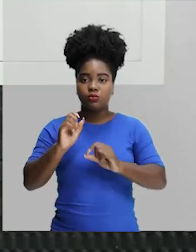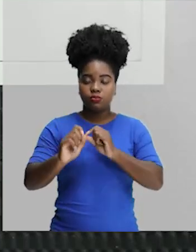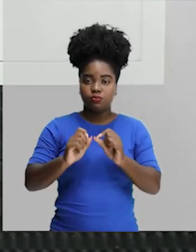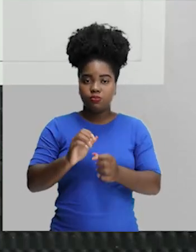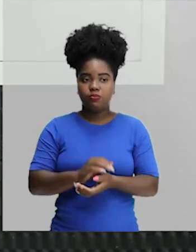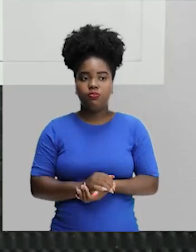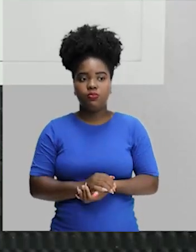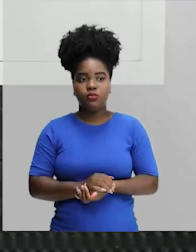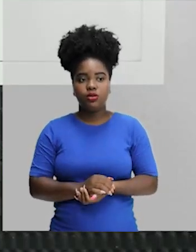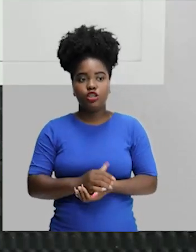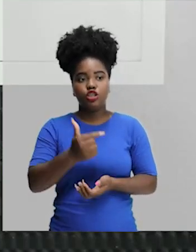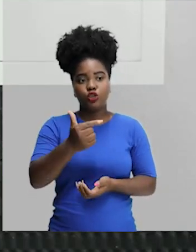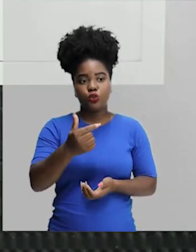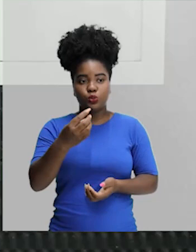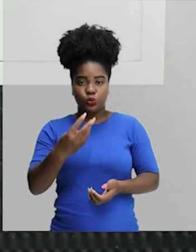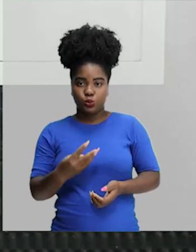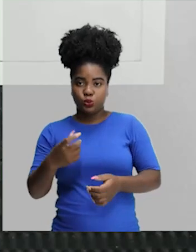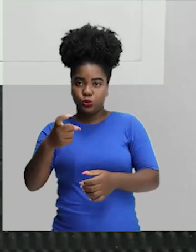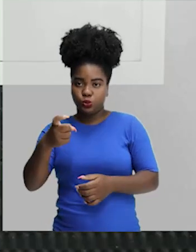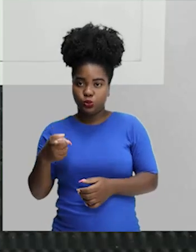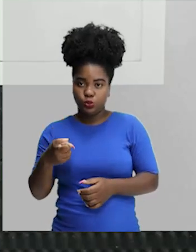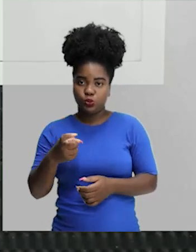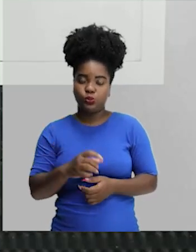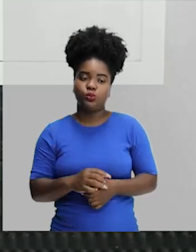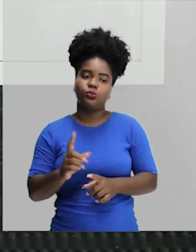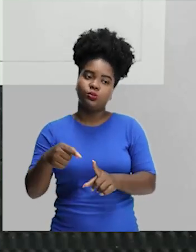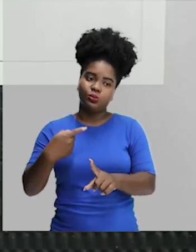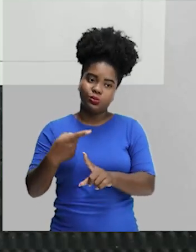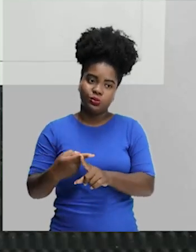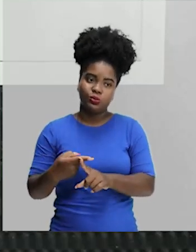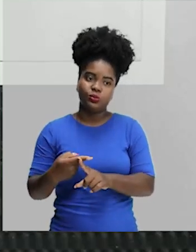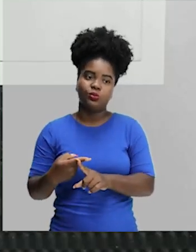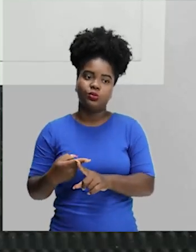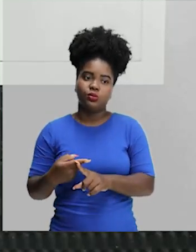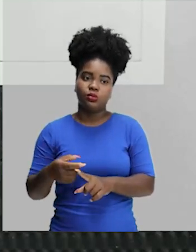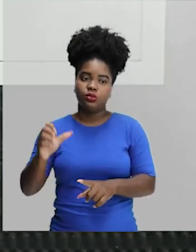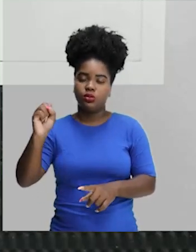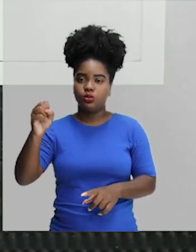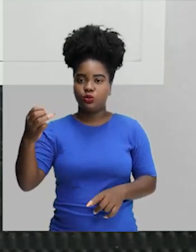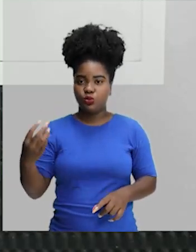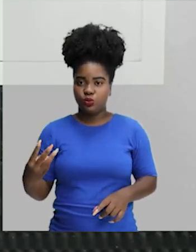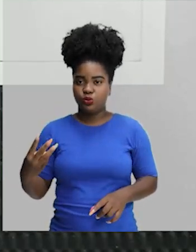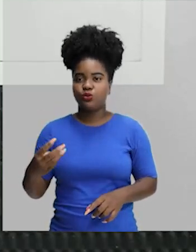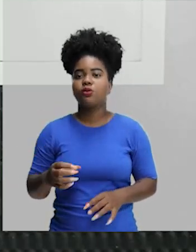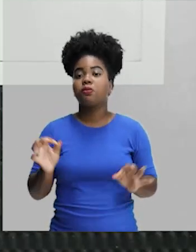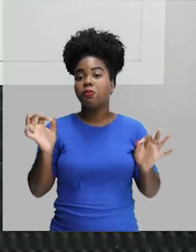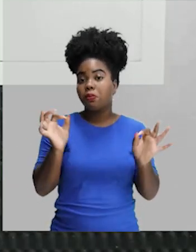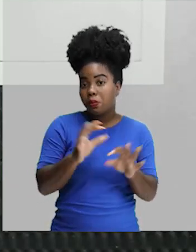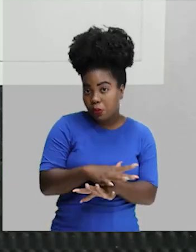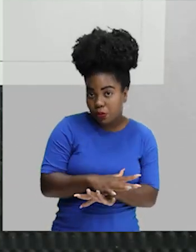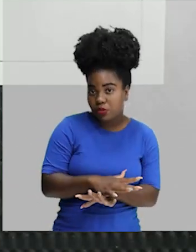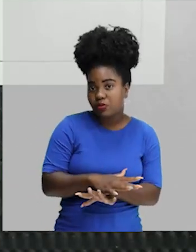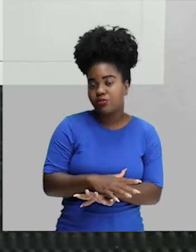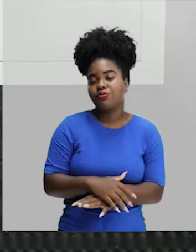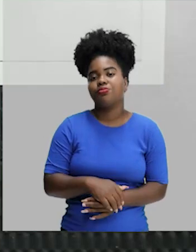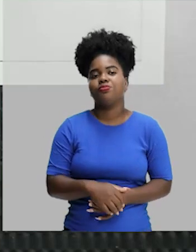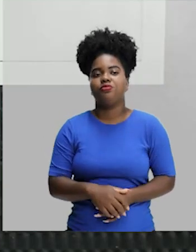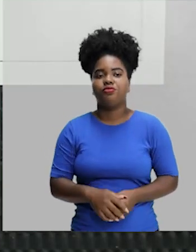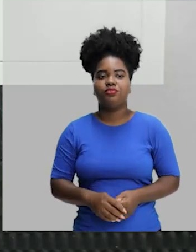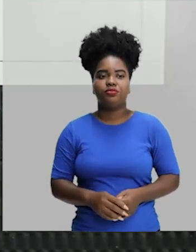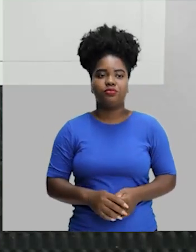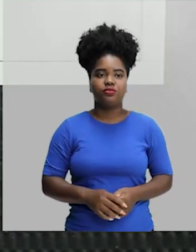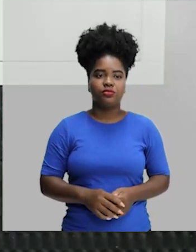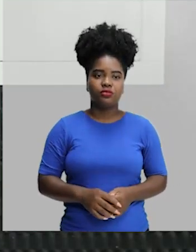vai ser igual a 2/3 de x mais 8/3. Resolvido aí o meu problema,